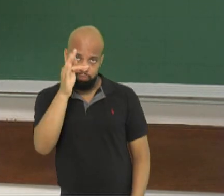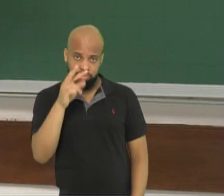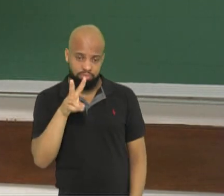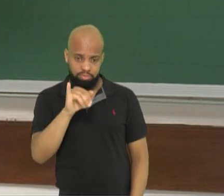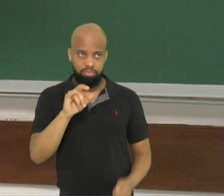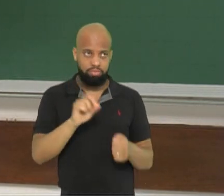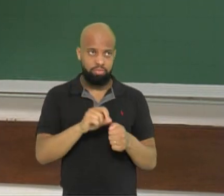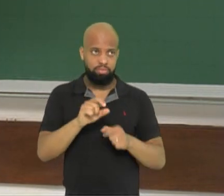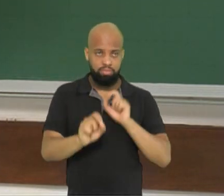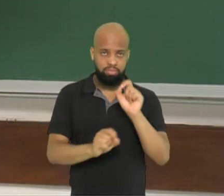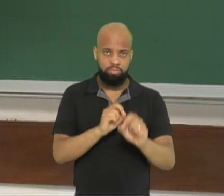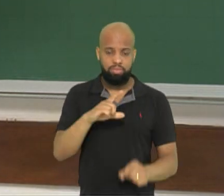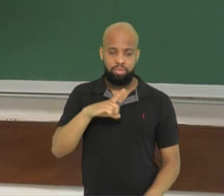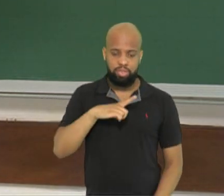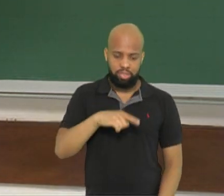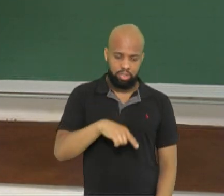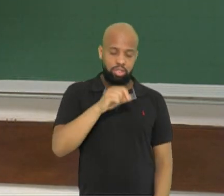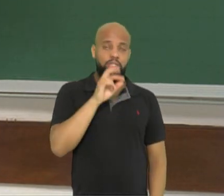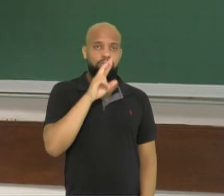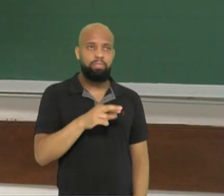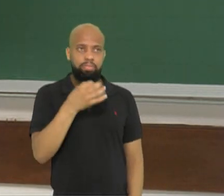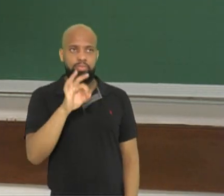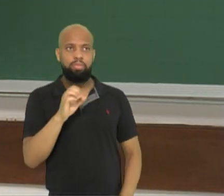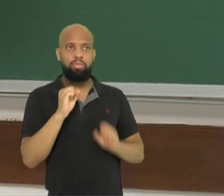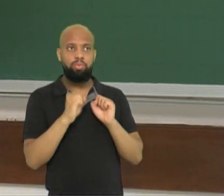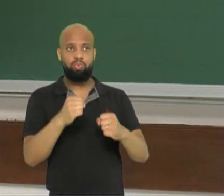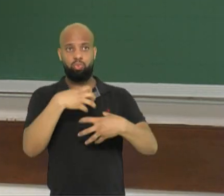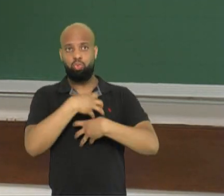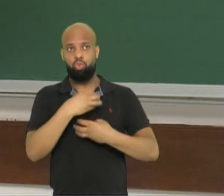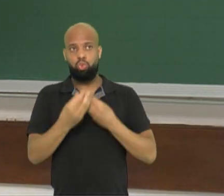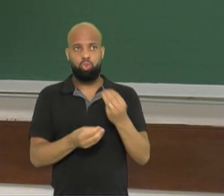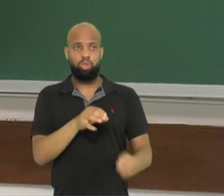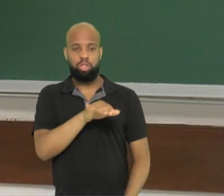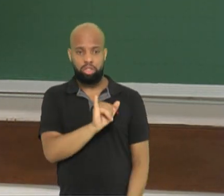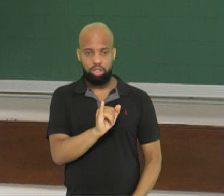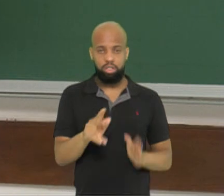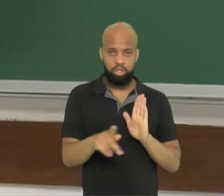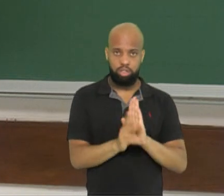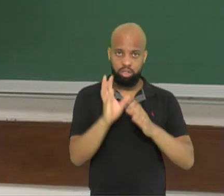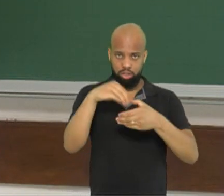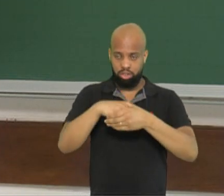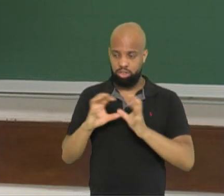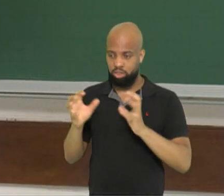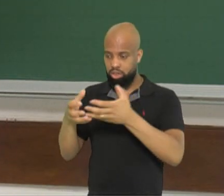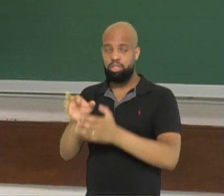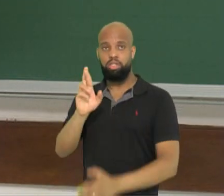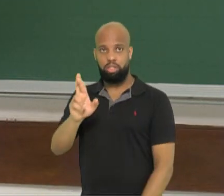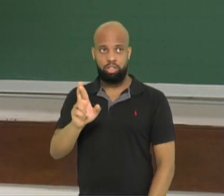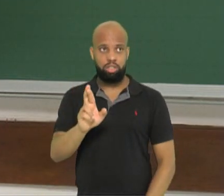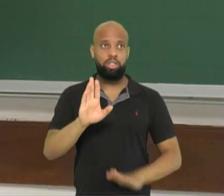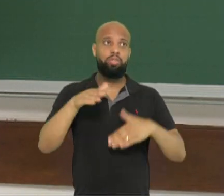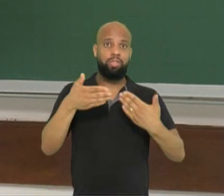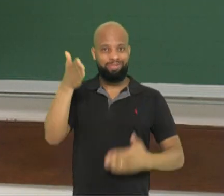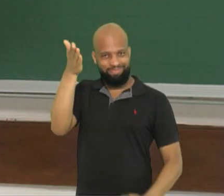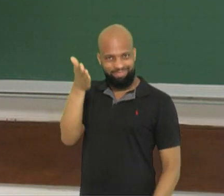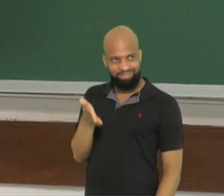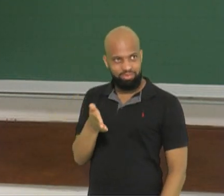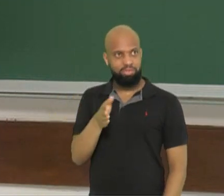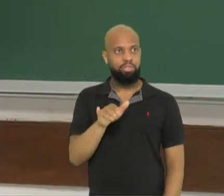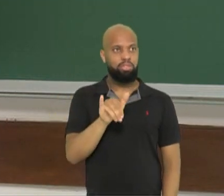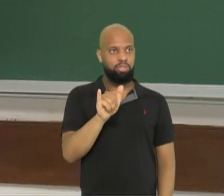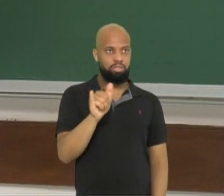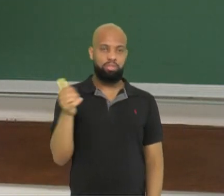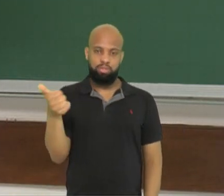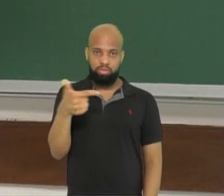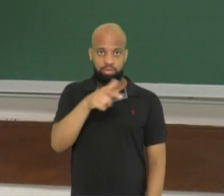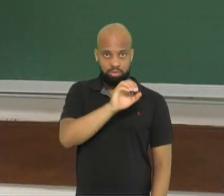fazer, provas objetivas. Então, a resposta pode estar: y pertence aos reais, tal que y é maior ou igual a